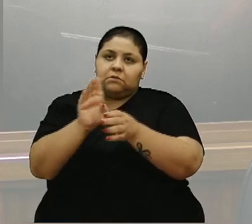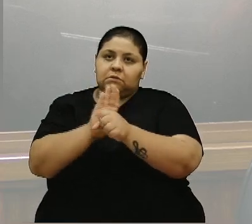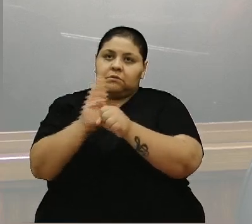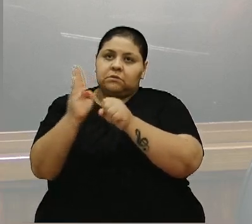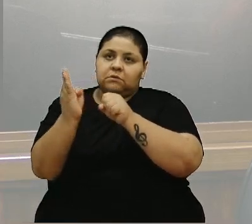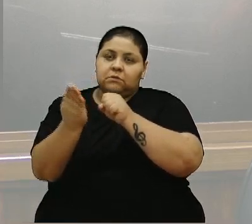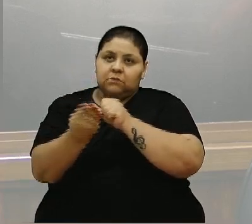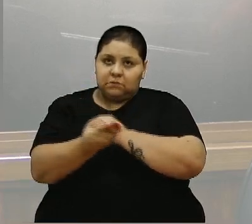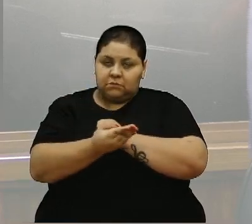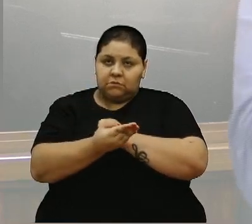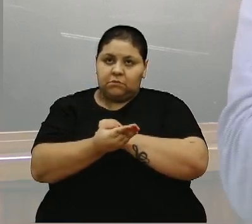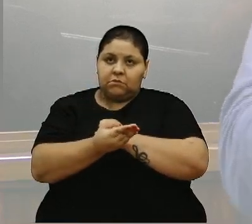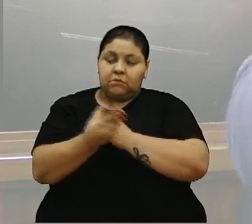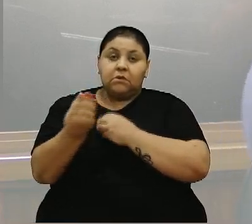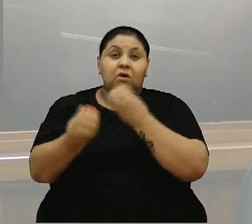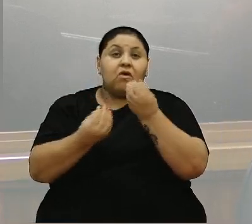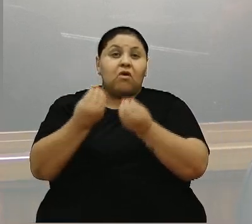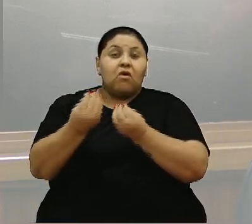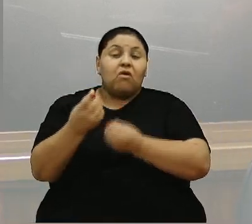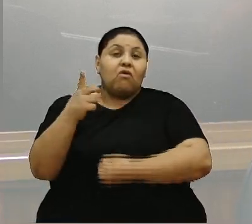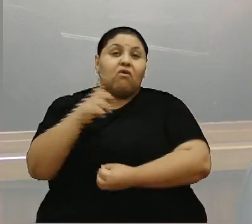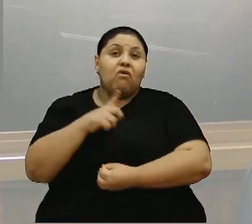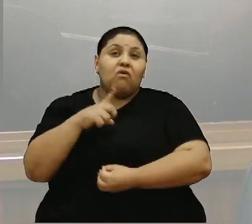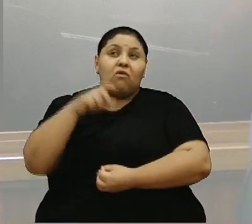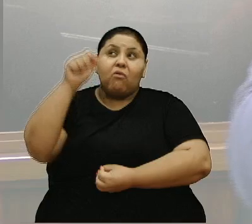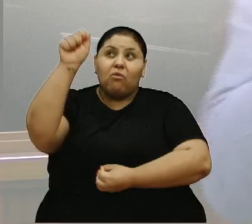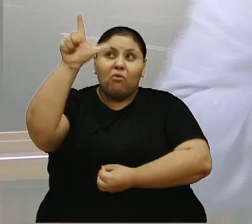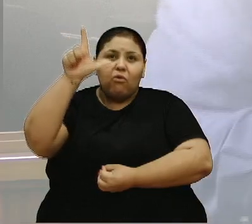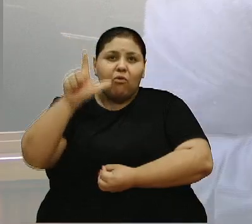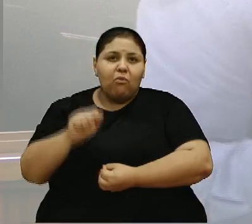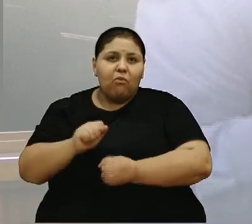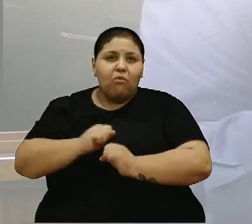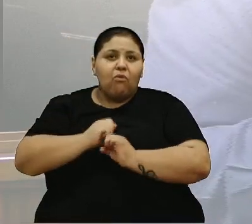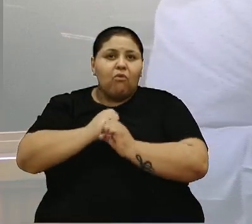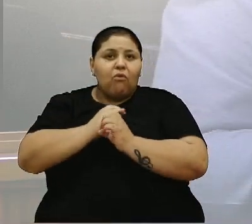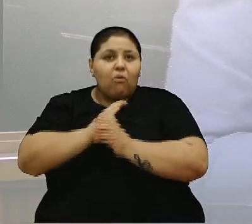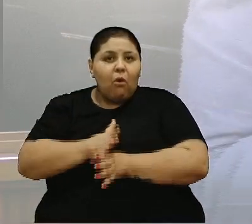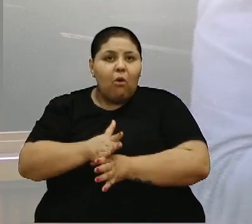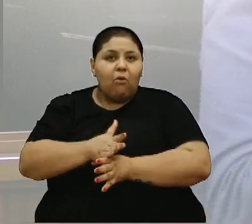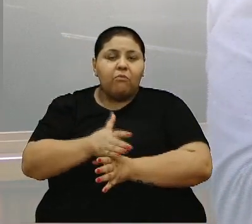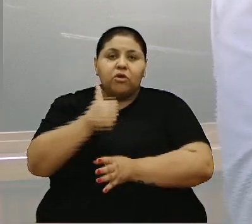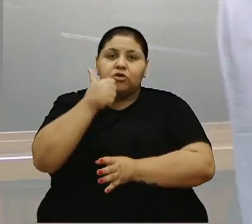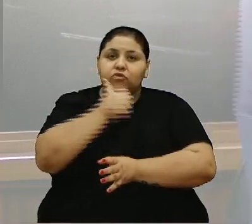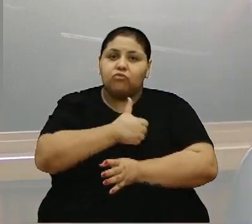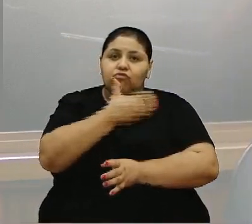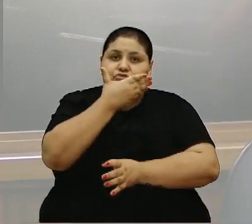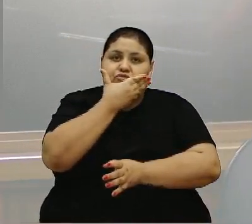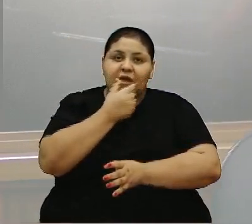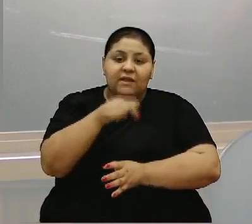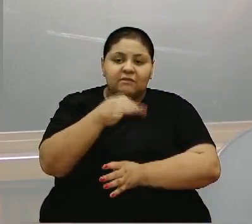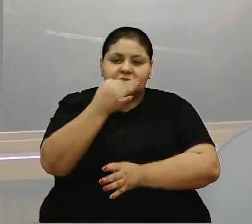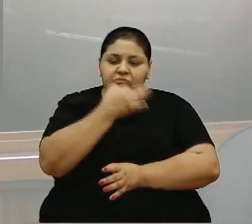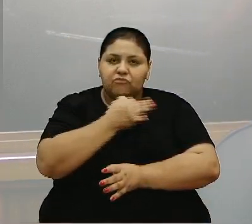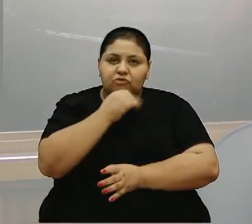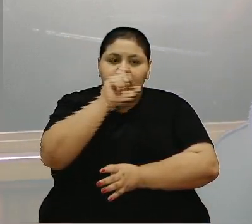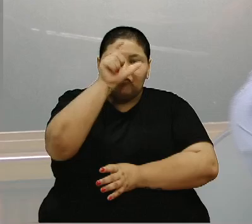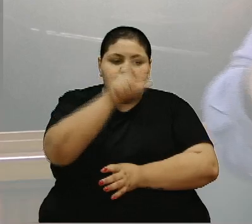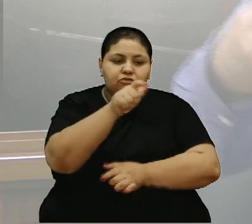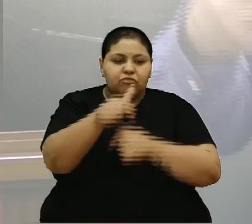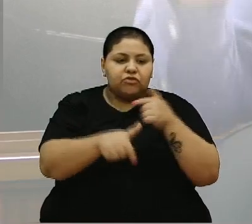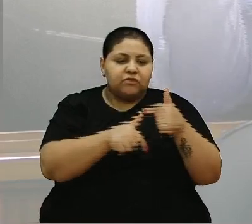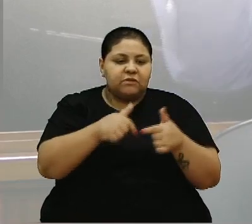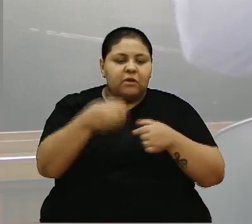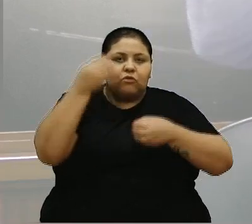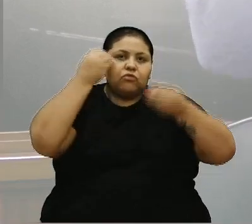São Vítor, e como temos afroempreendedores, homens e mulheres, no nosso município. Pessoas que trabalham com